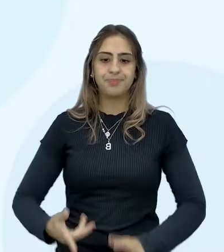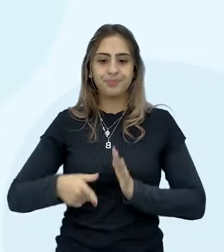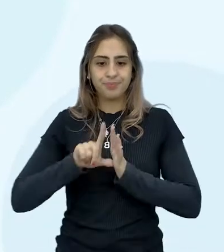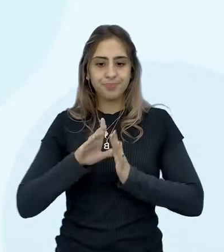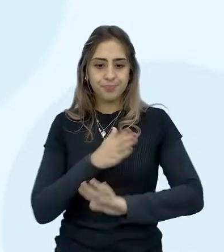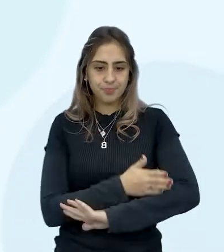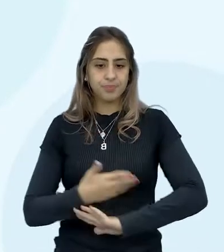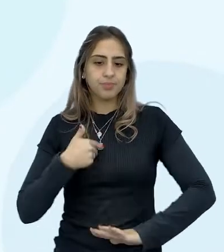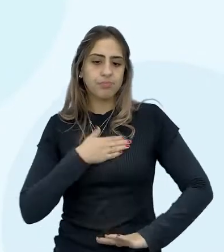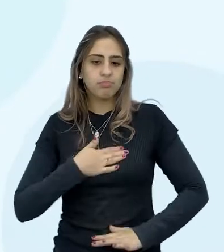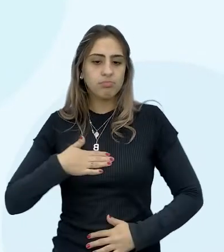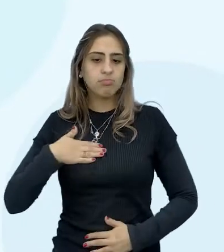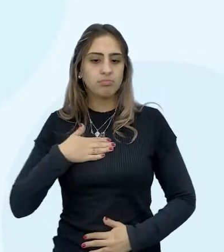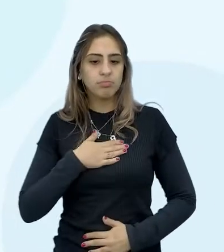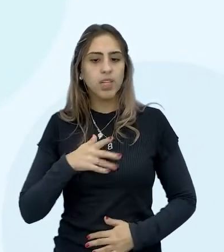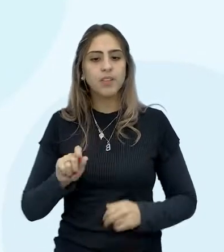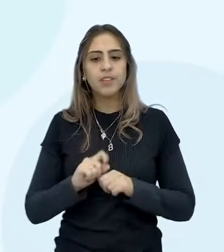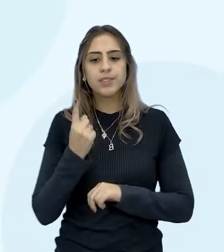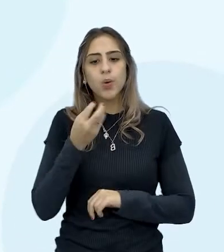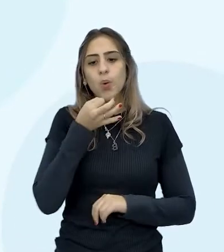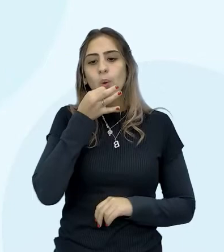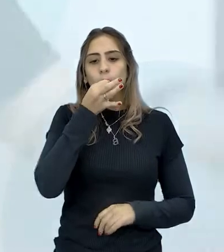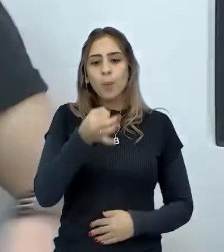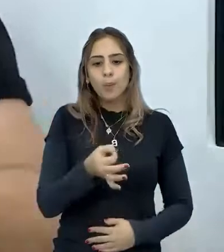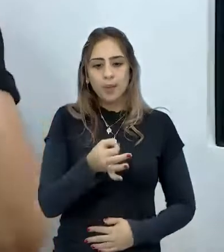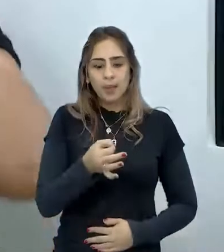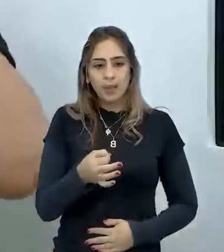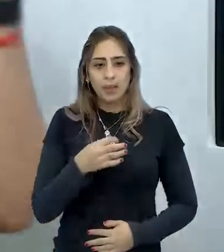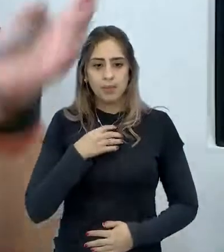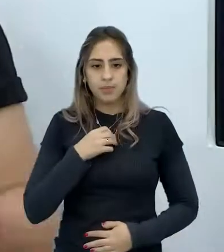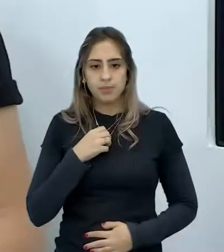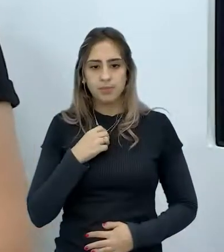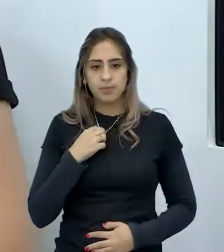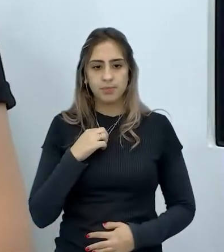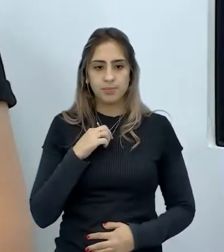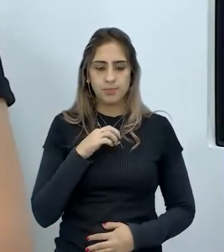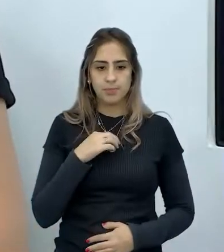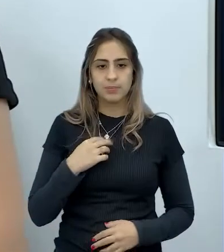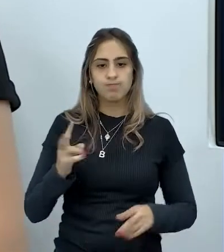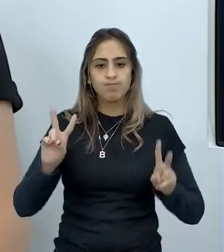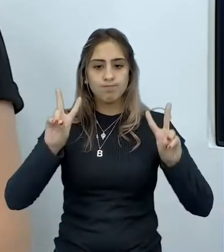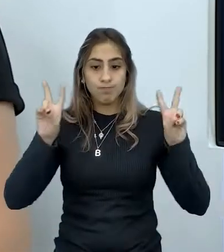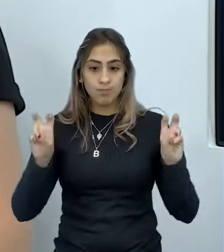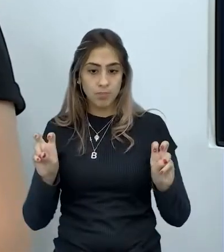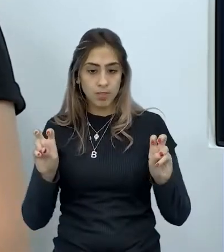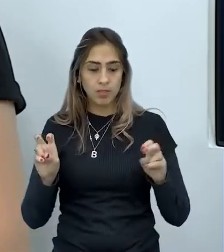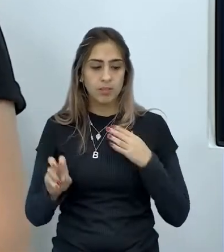start, eu gostaria só de fazer um comentário, né, abrir uma aspas bem grande.